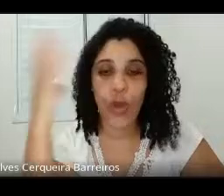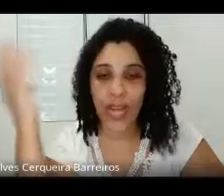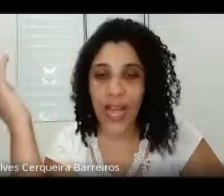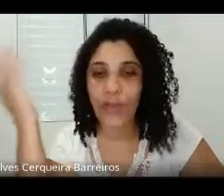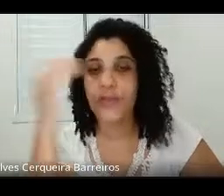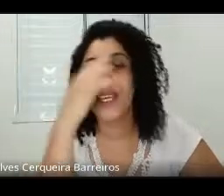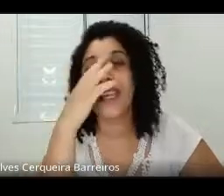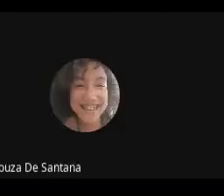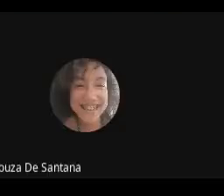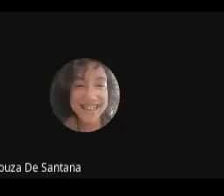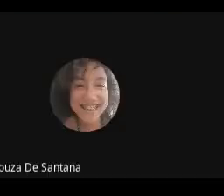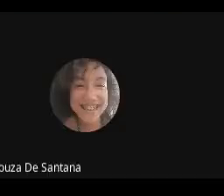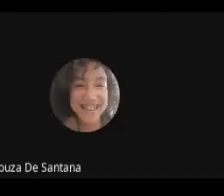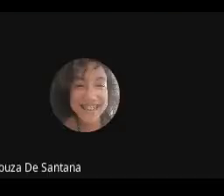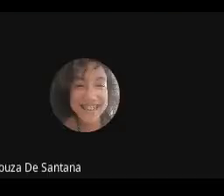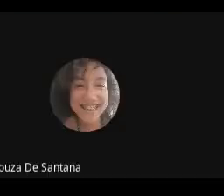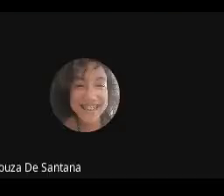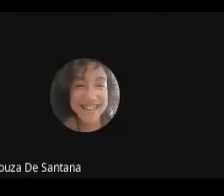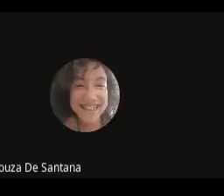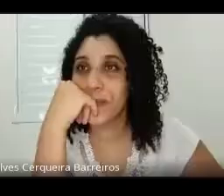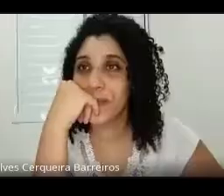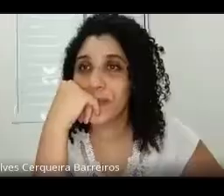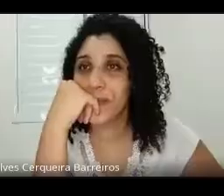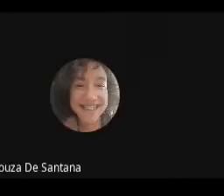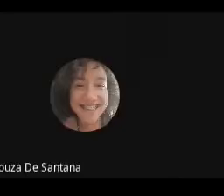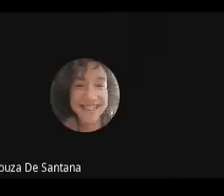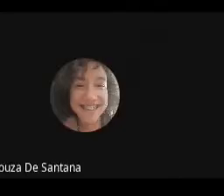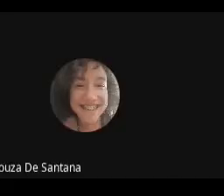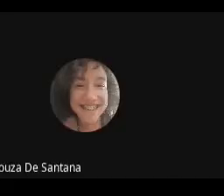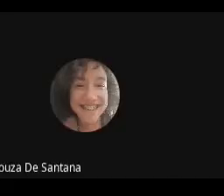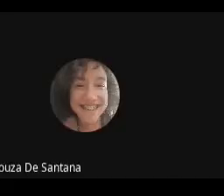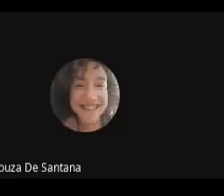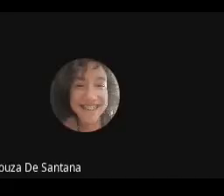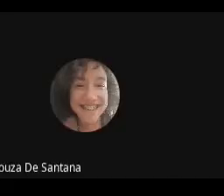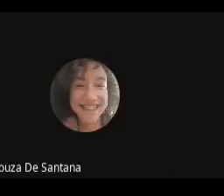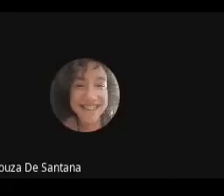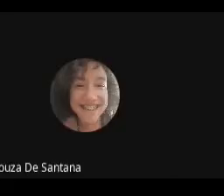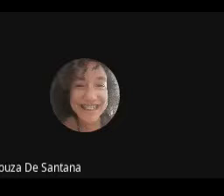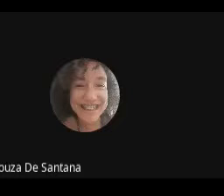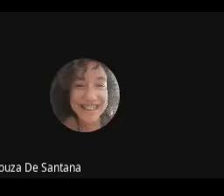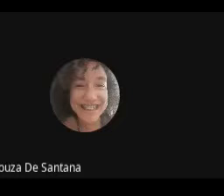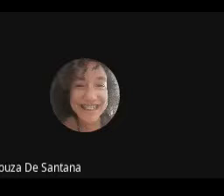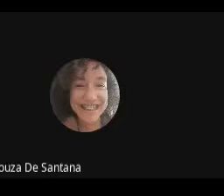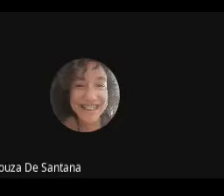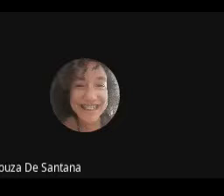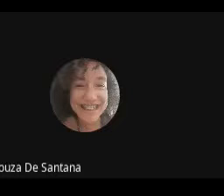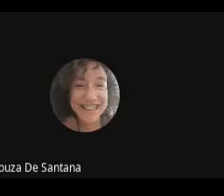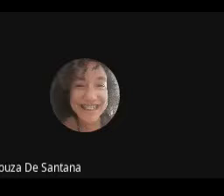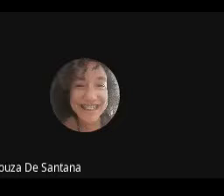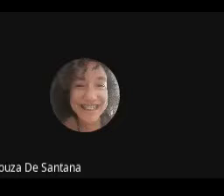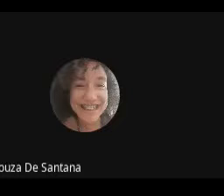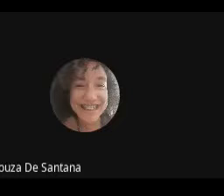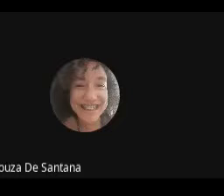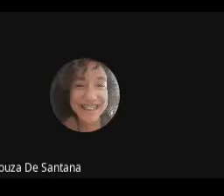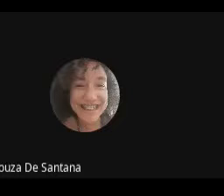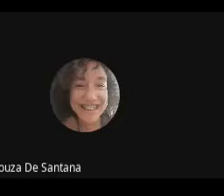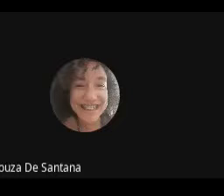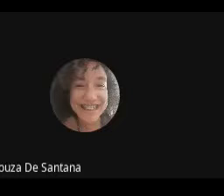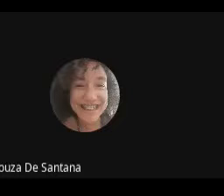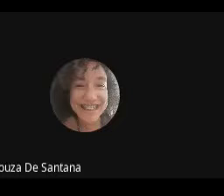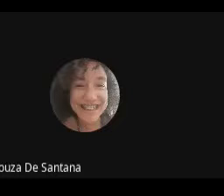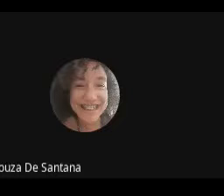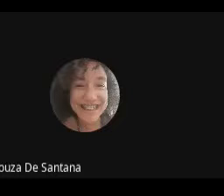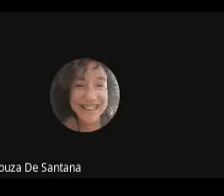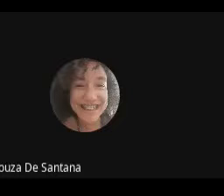no língua Professora, oral, oi. é só uma, um acréscimozinho sobre essa questão